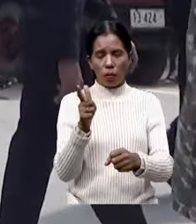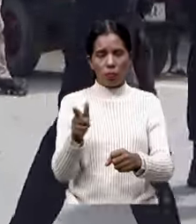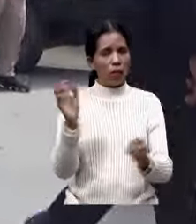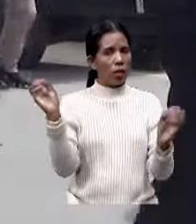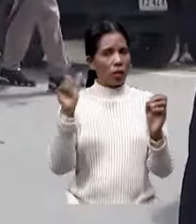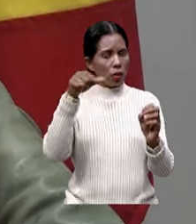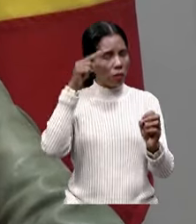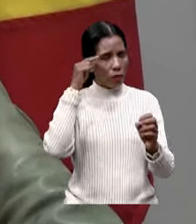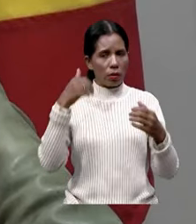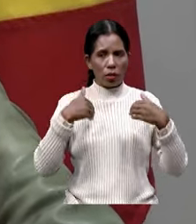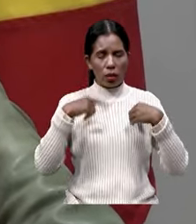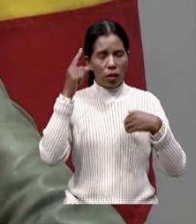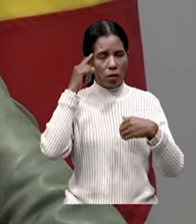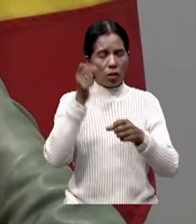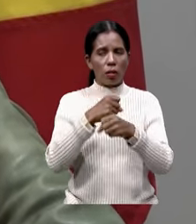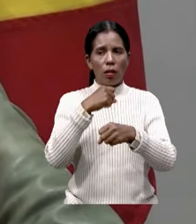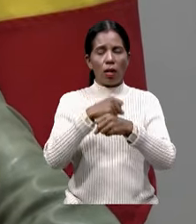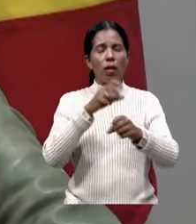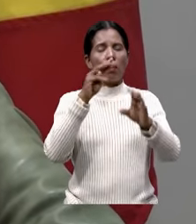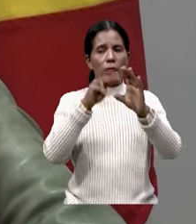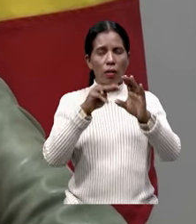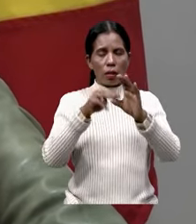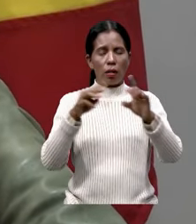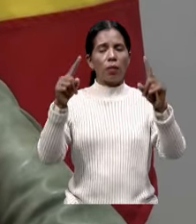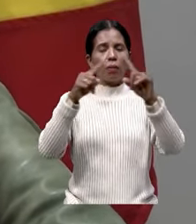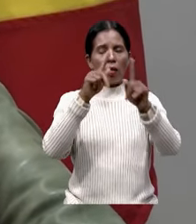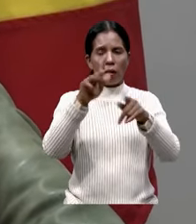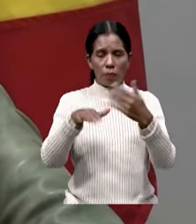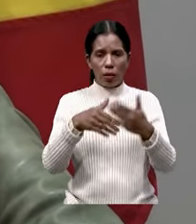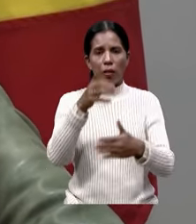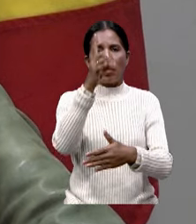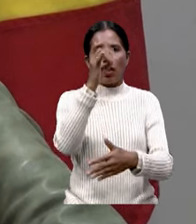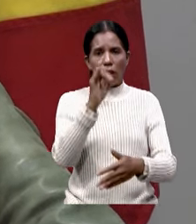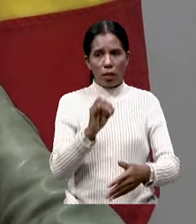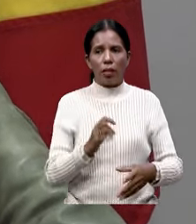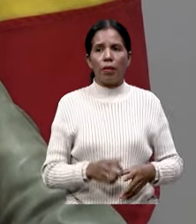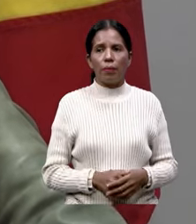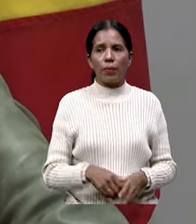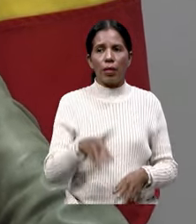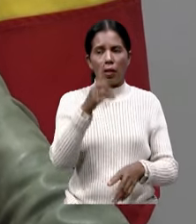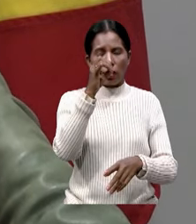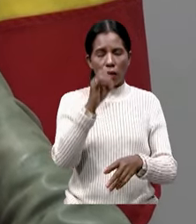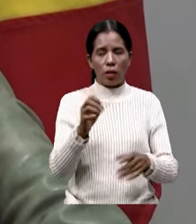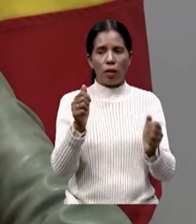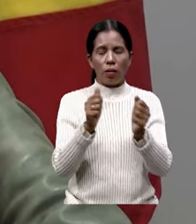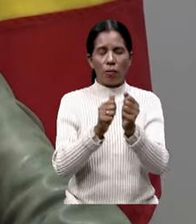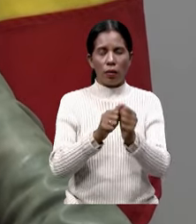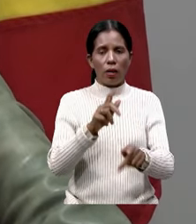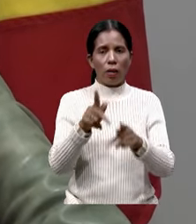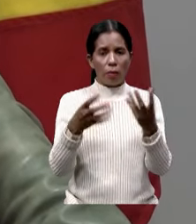governo ira, que é a noi, a tua halo mercado popular e a dililaran. Dili ho 300.000